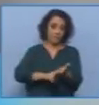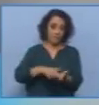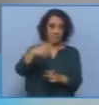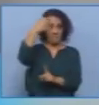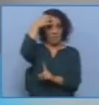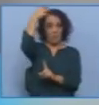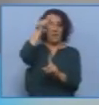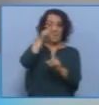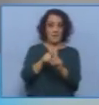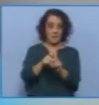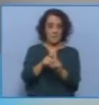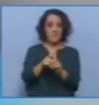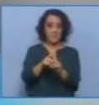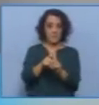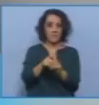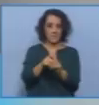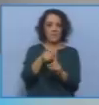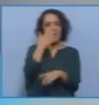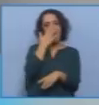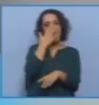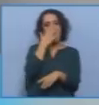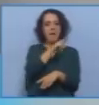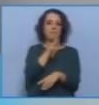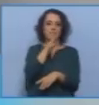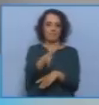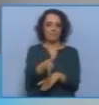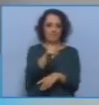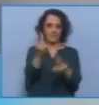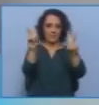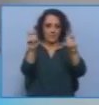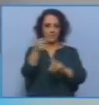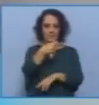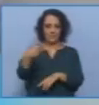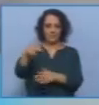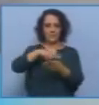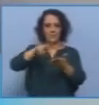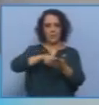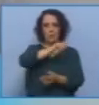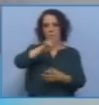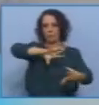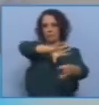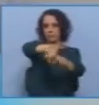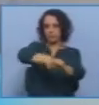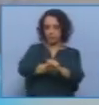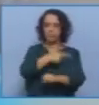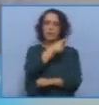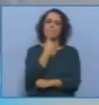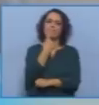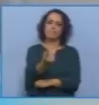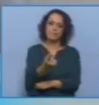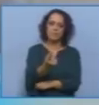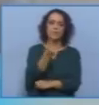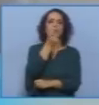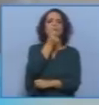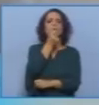rei. É um pouco o que nos fala essa passagem da leitura do Apocalipse. Ele apresentar-se-á um